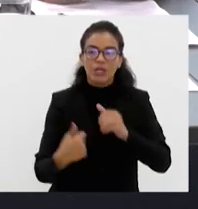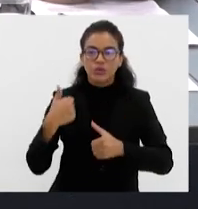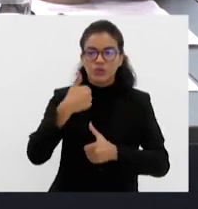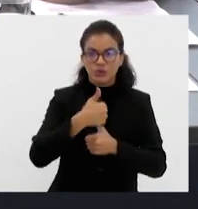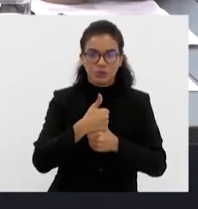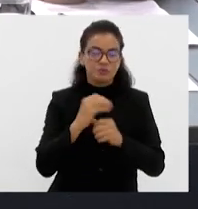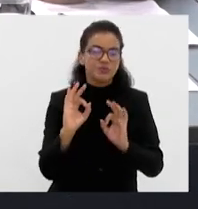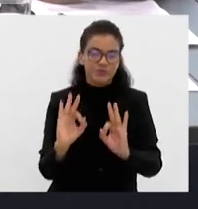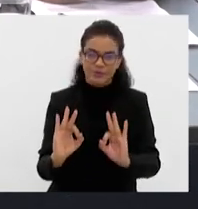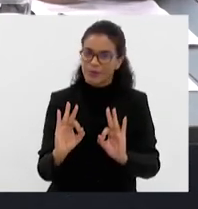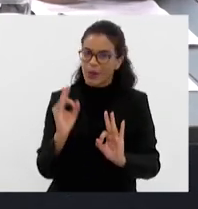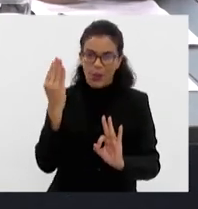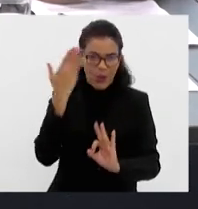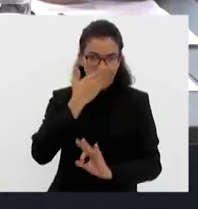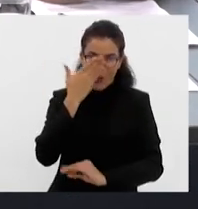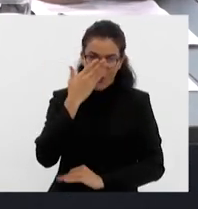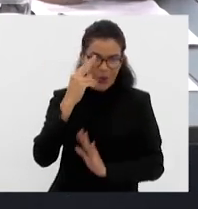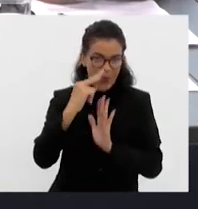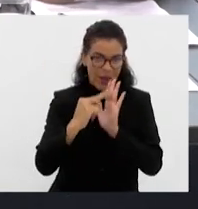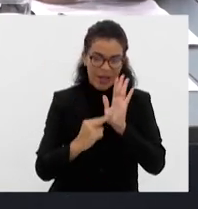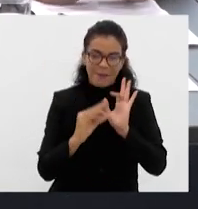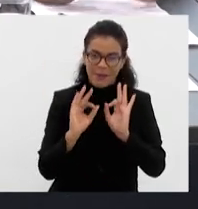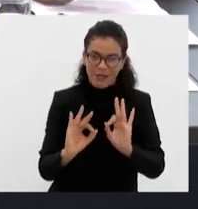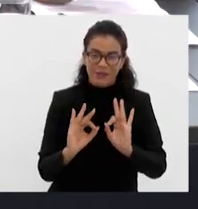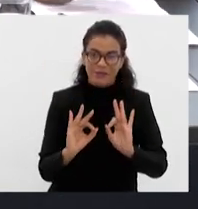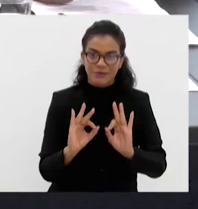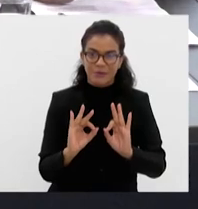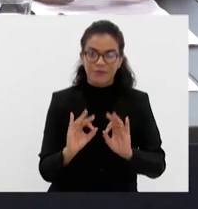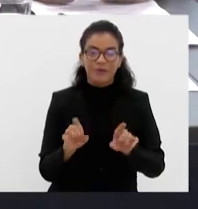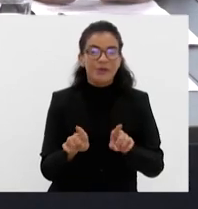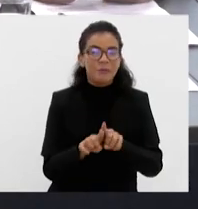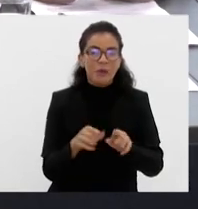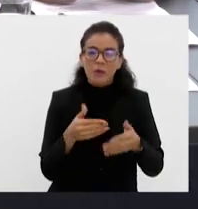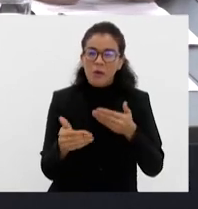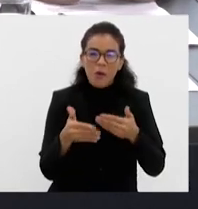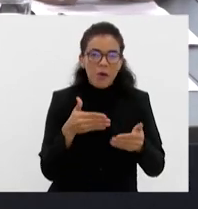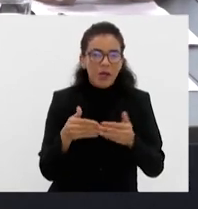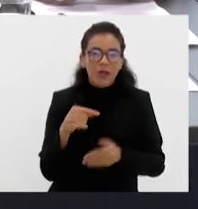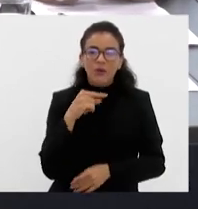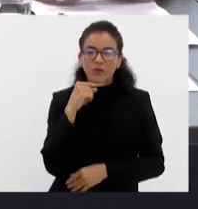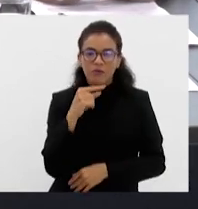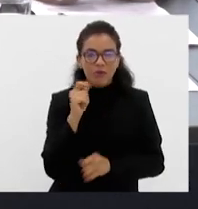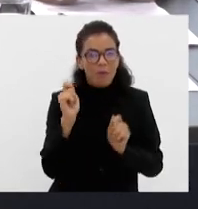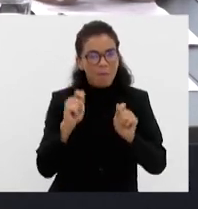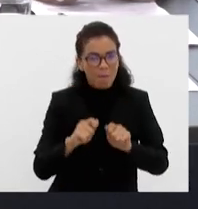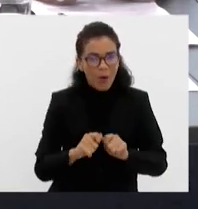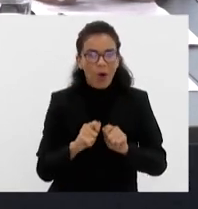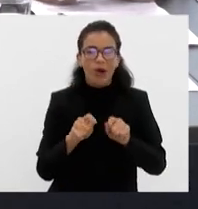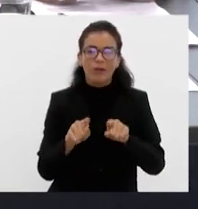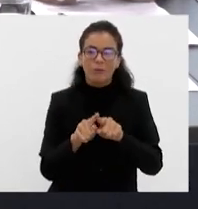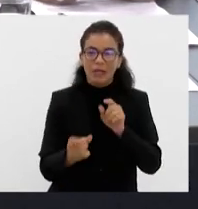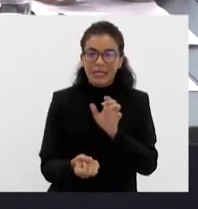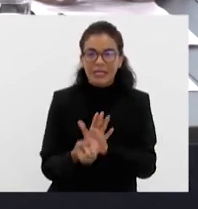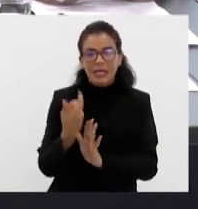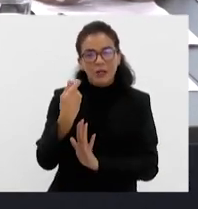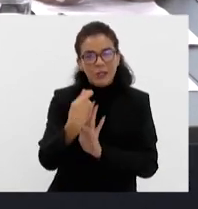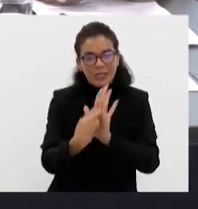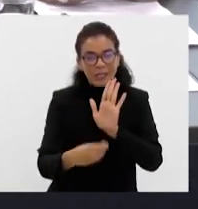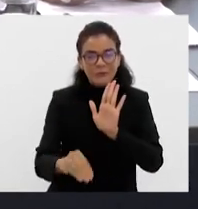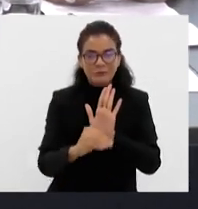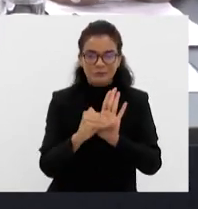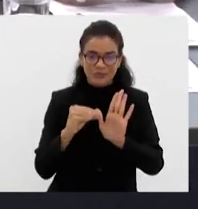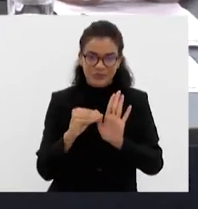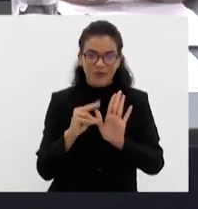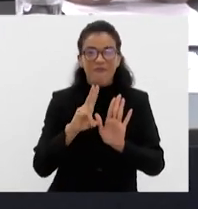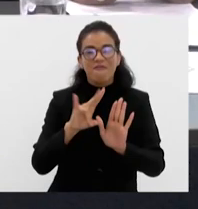li mesmo. Entendeu? Só isso. E qualquer dúvida também, a senhora vai poder emendar em evidente plenário, vai passar